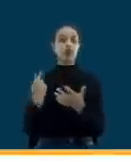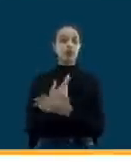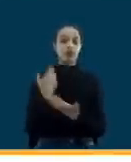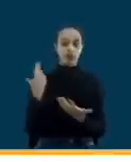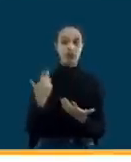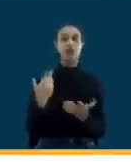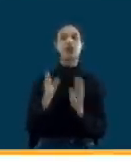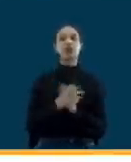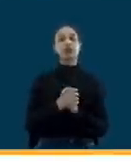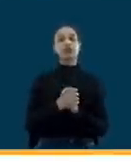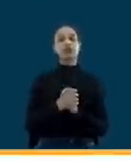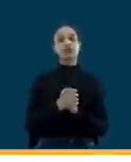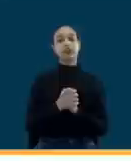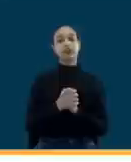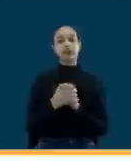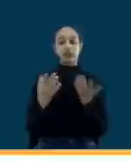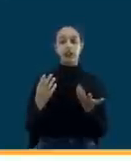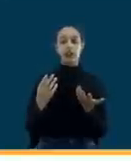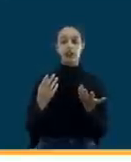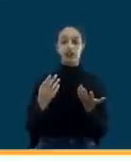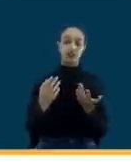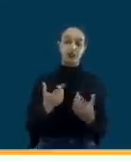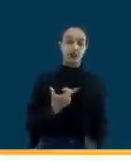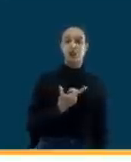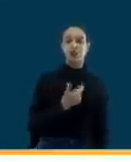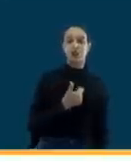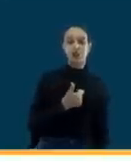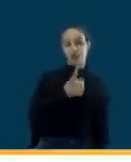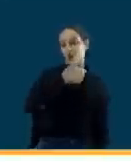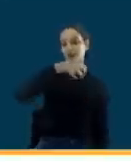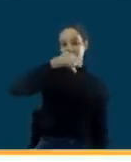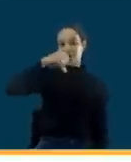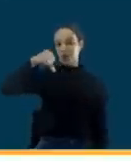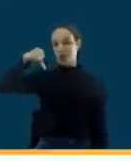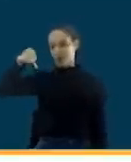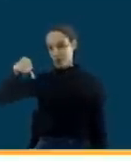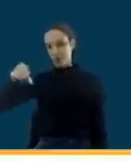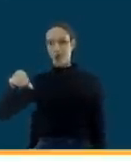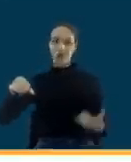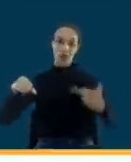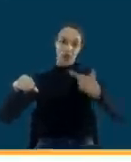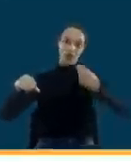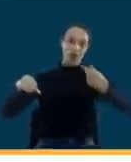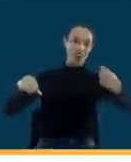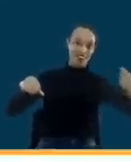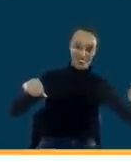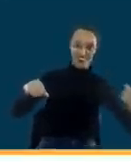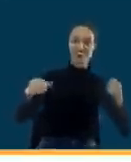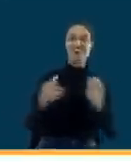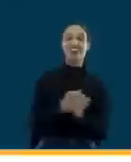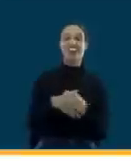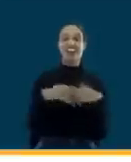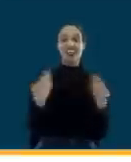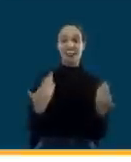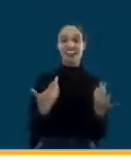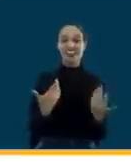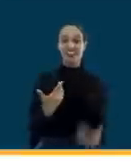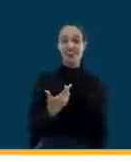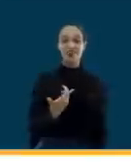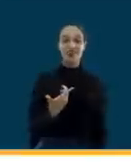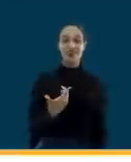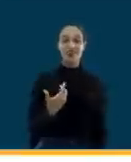virada do milênio, né, portanto, há mais de 20 anos, há 20 anos atrás, nós, no SESC de São